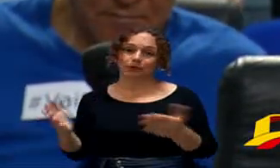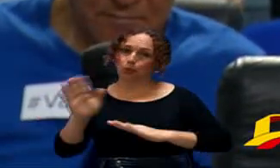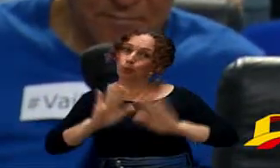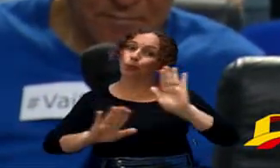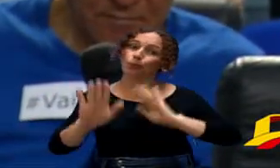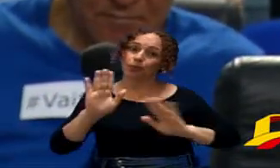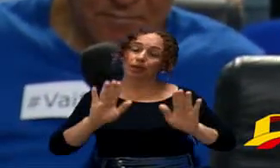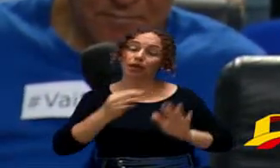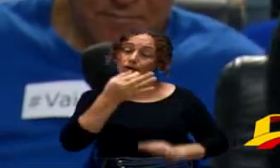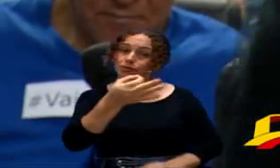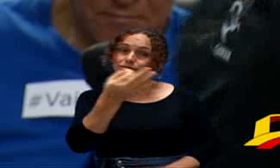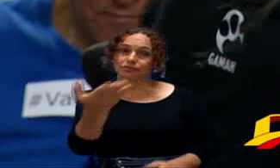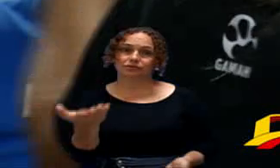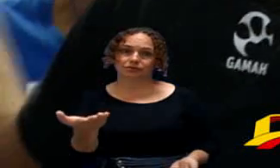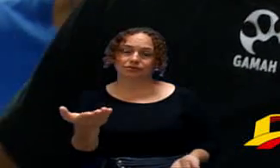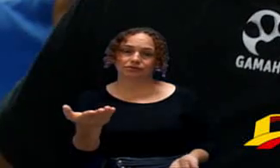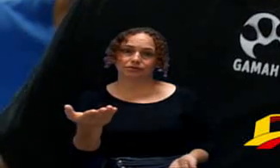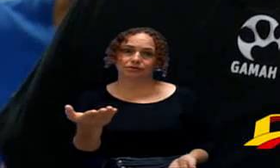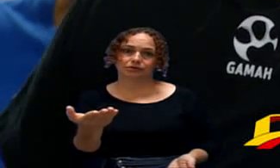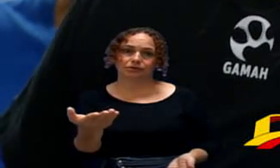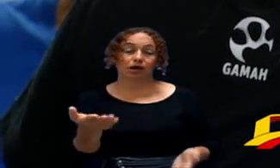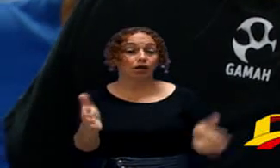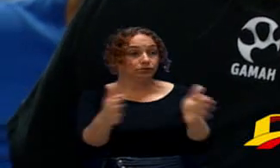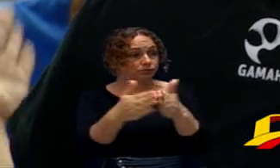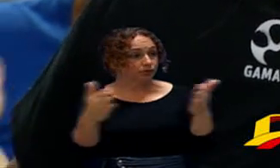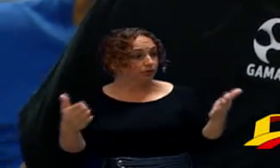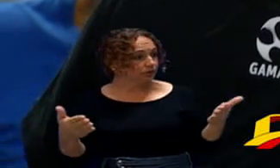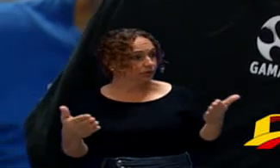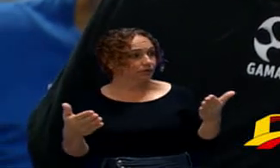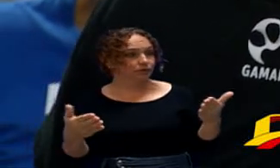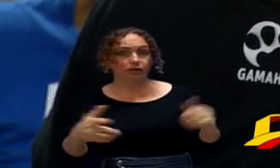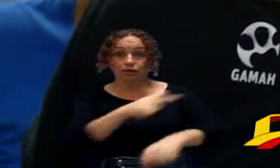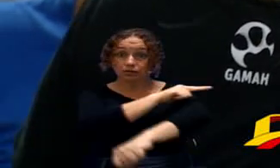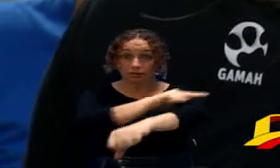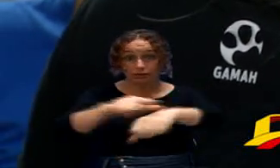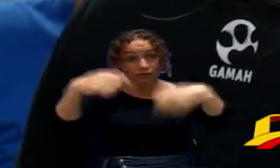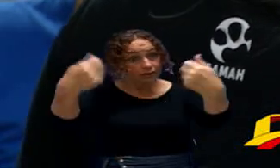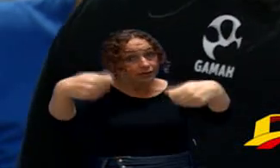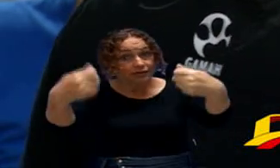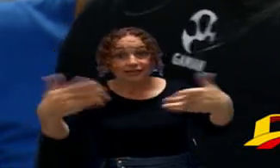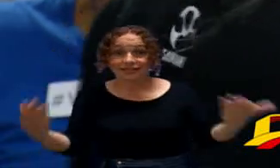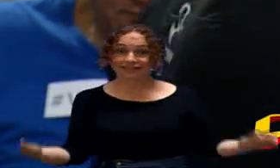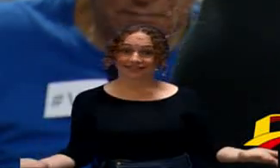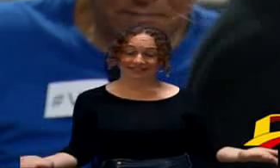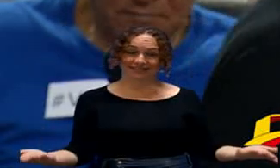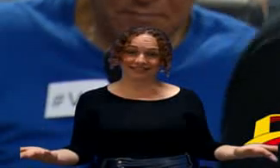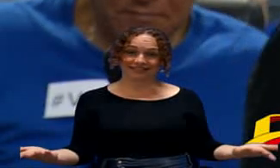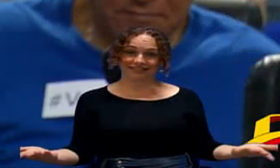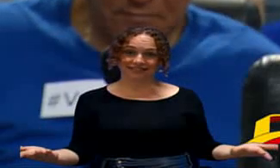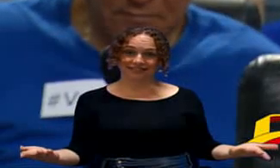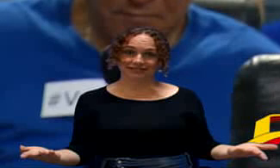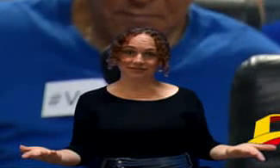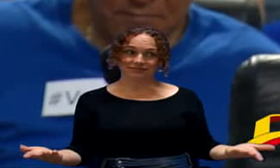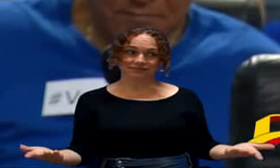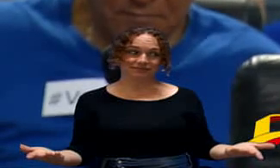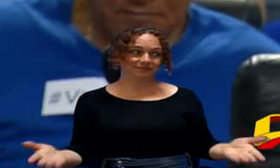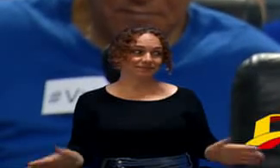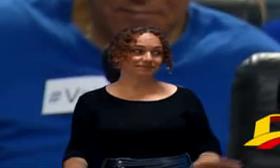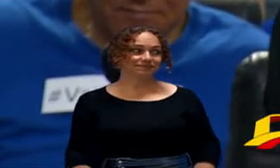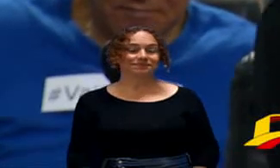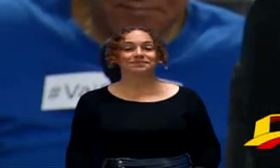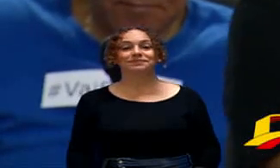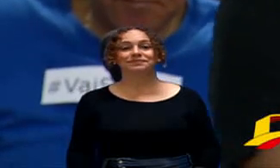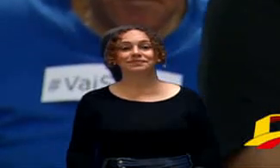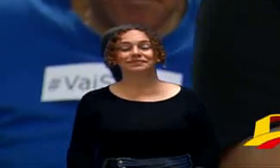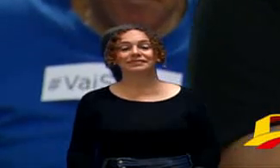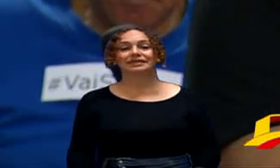Em pleno... Gente, pelo amor de Deus, tenham educação! Não sabe.